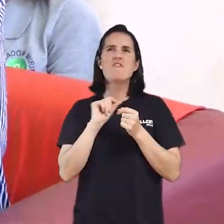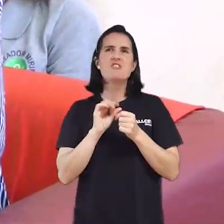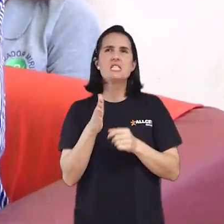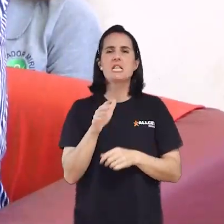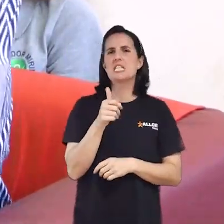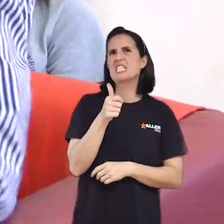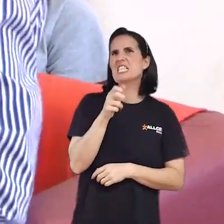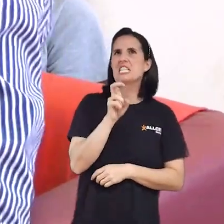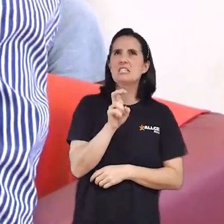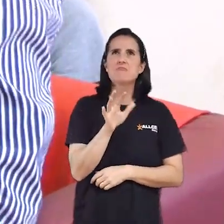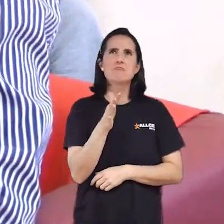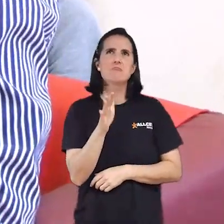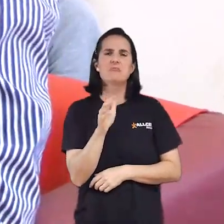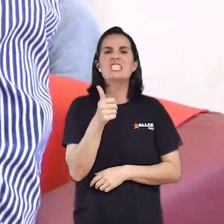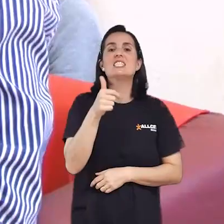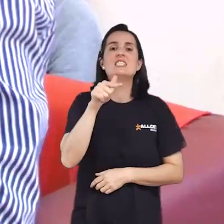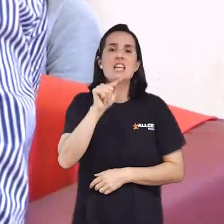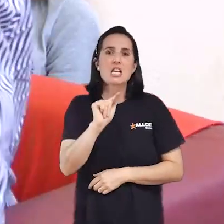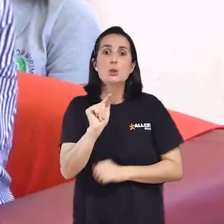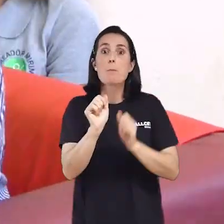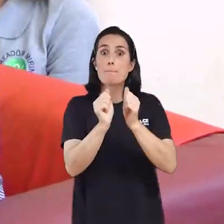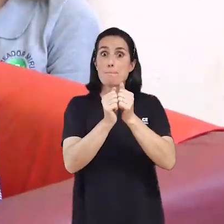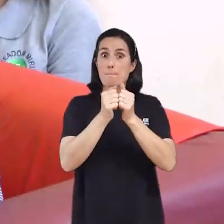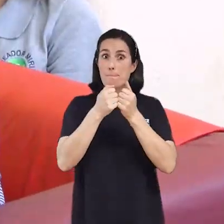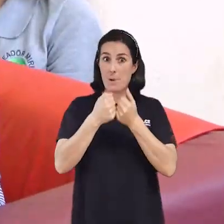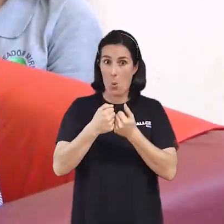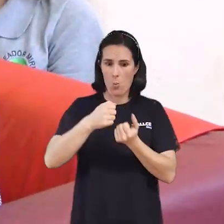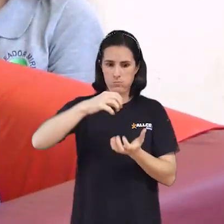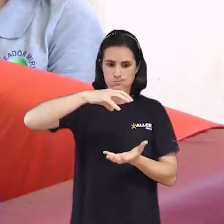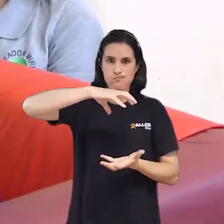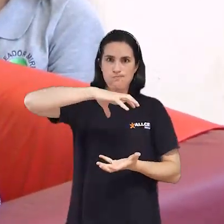um forno. E a mãe fazia